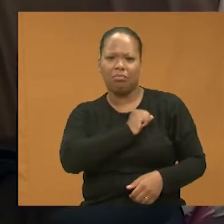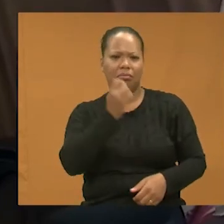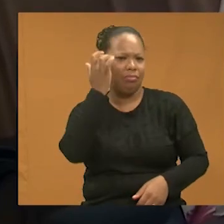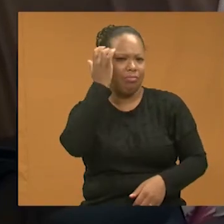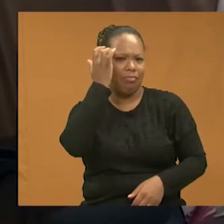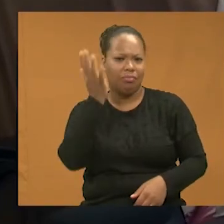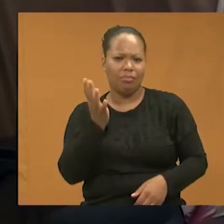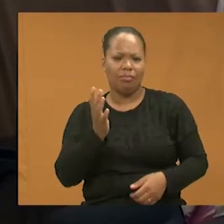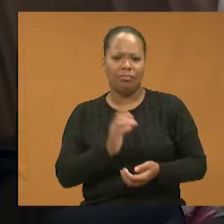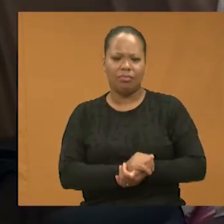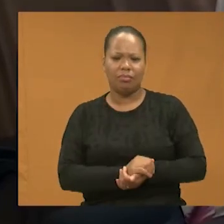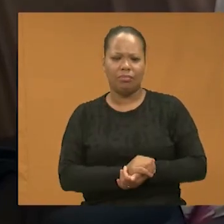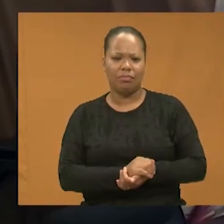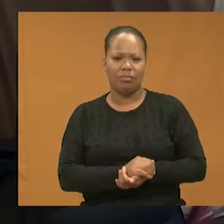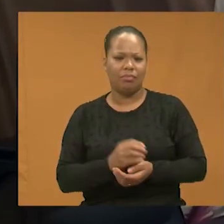entrar numa avenida e sair na outra,